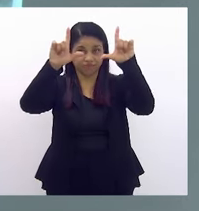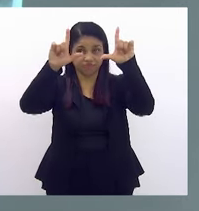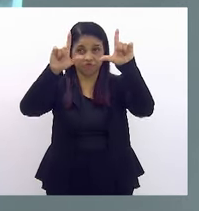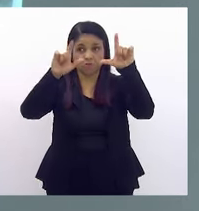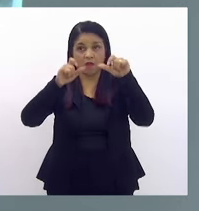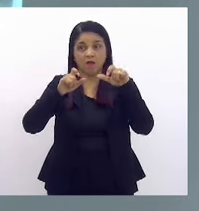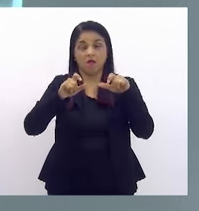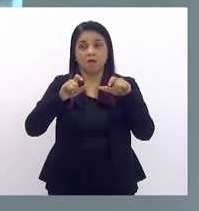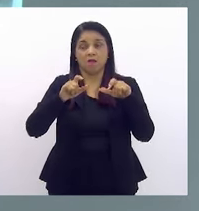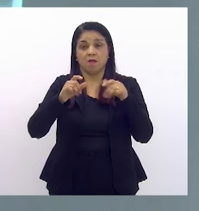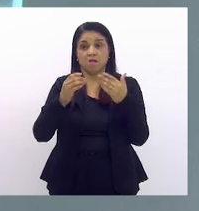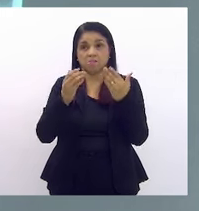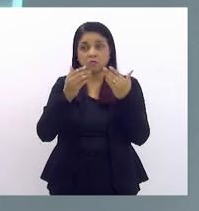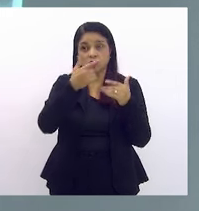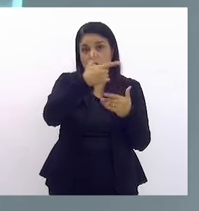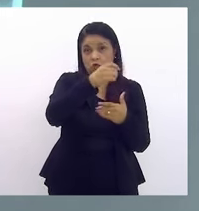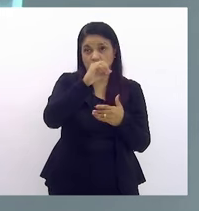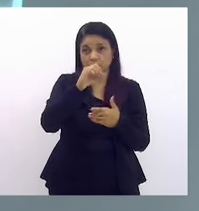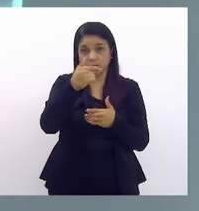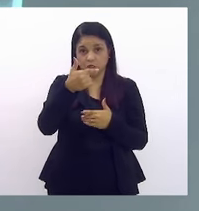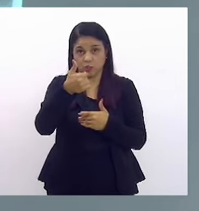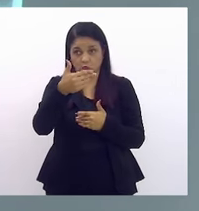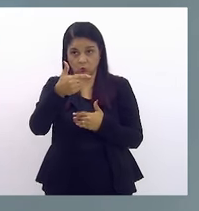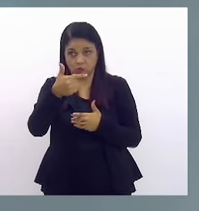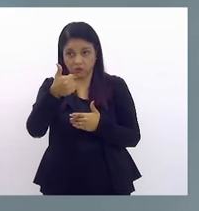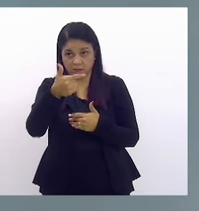a população, é bem visível, né?